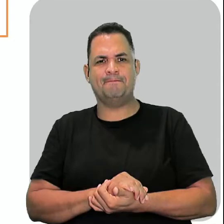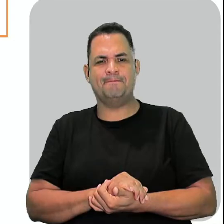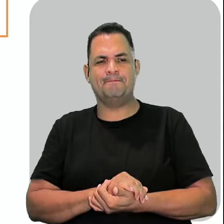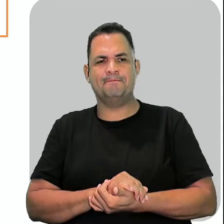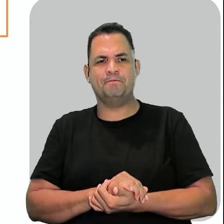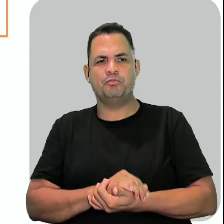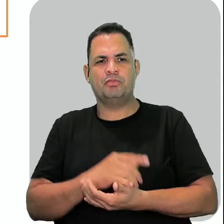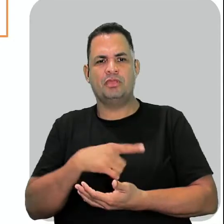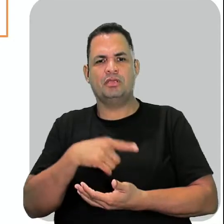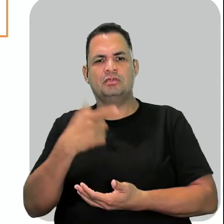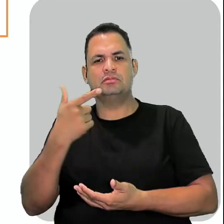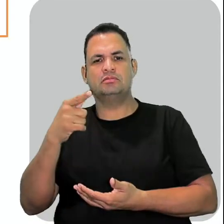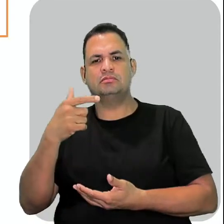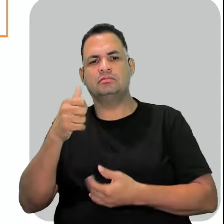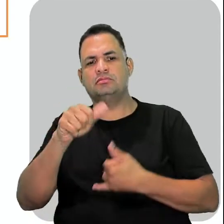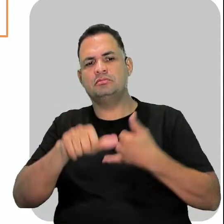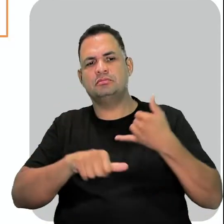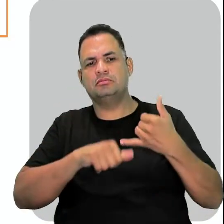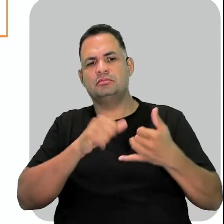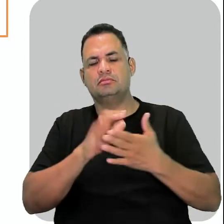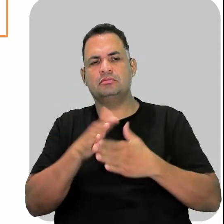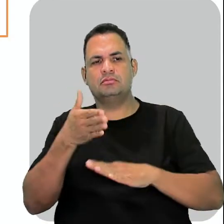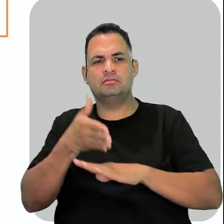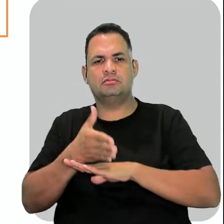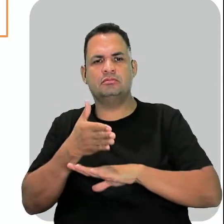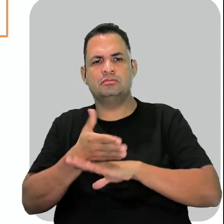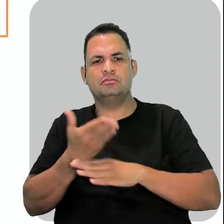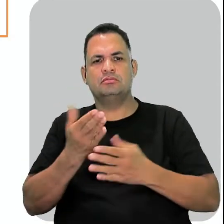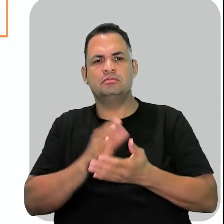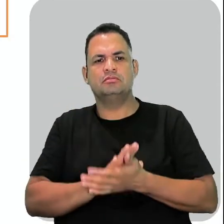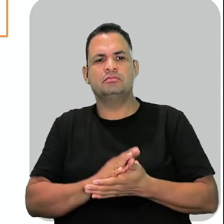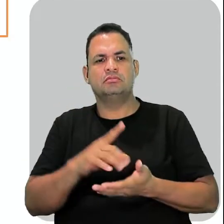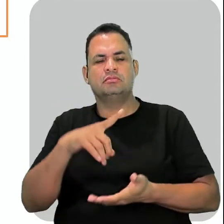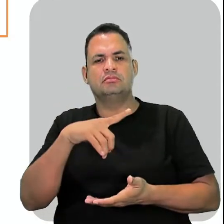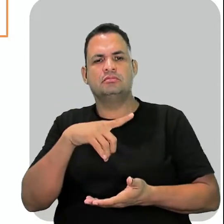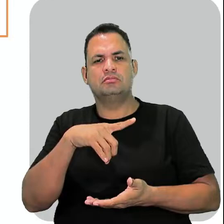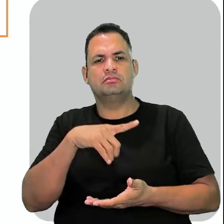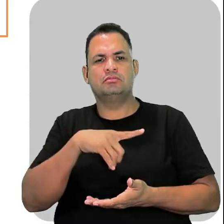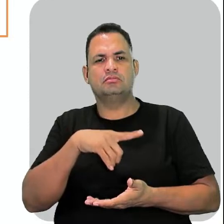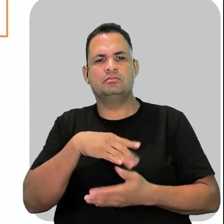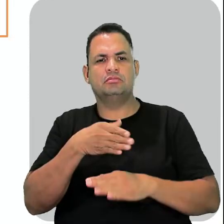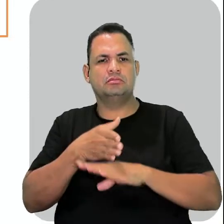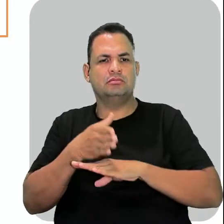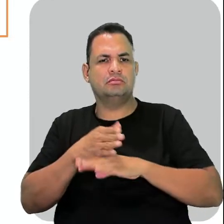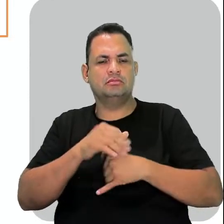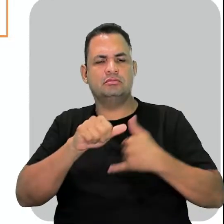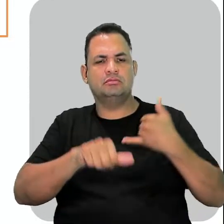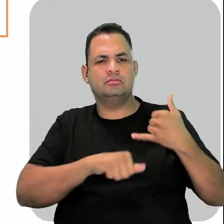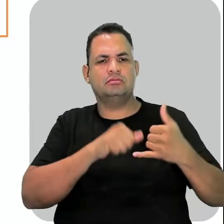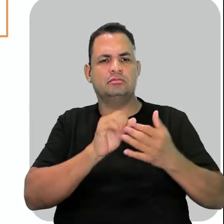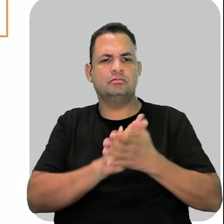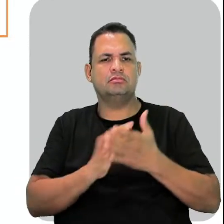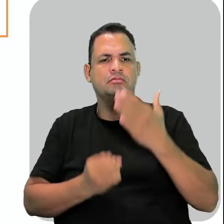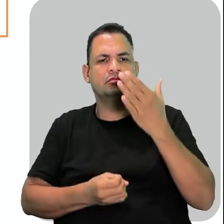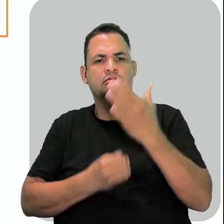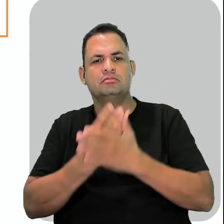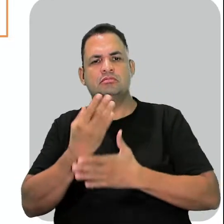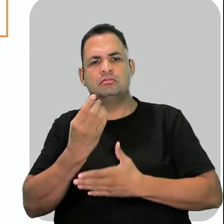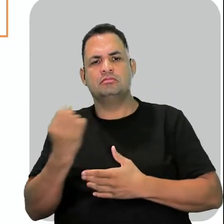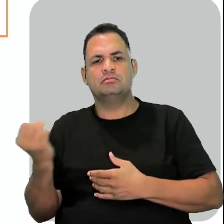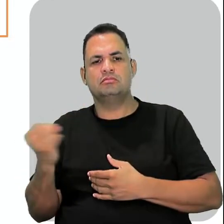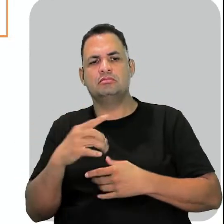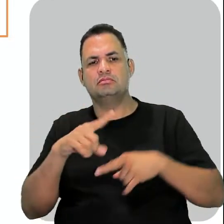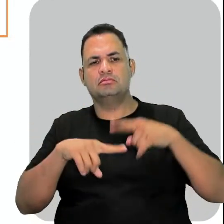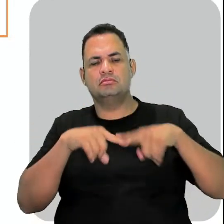modo, outras reações em que os álcools participam. Nesse caso aqui, eles participam da reação e geram produtos